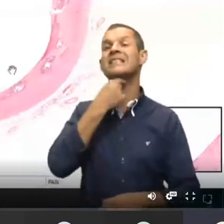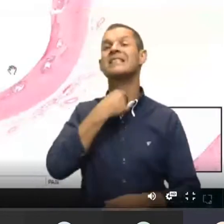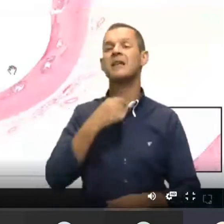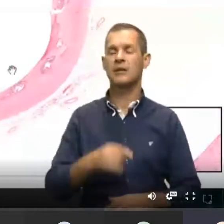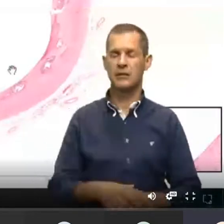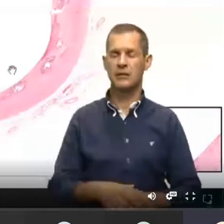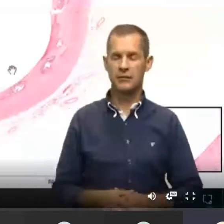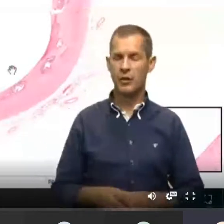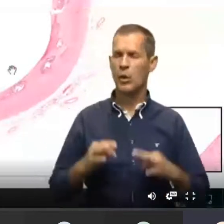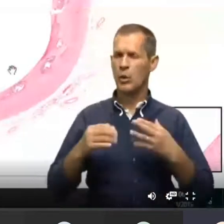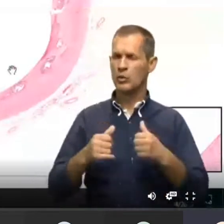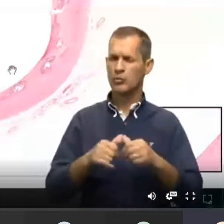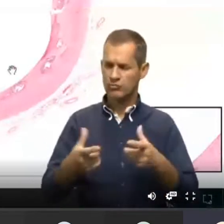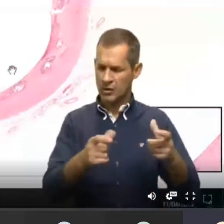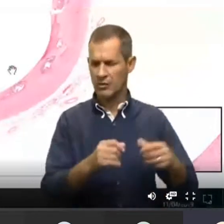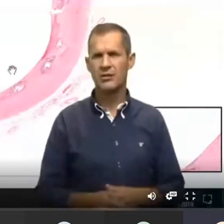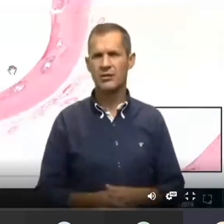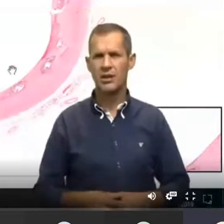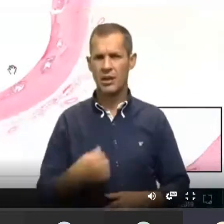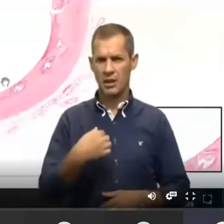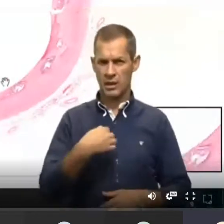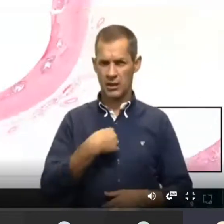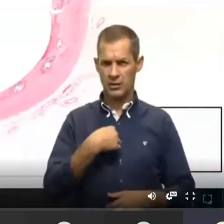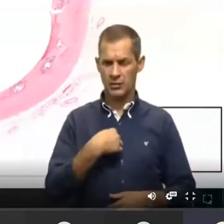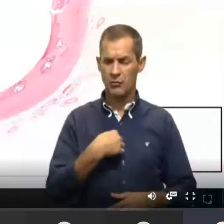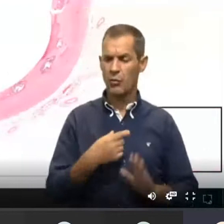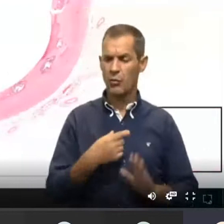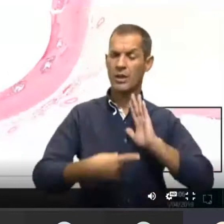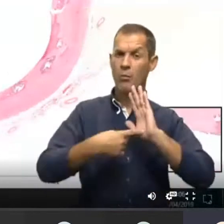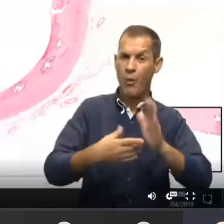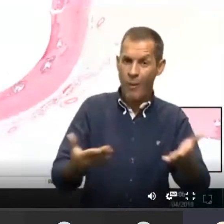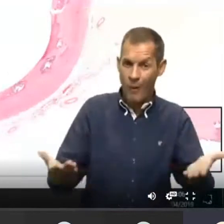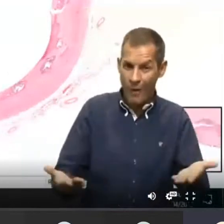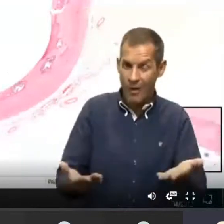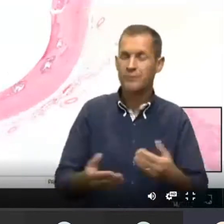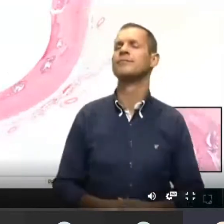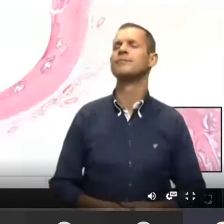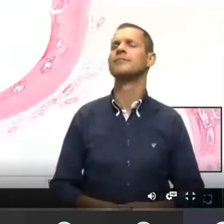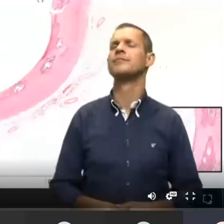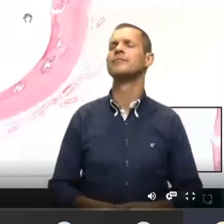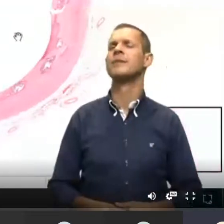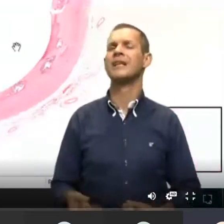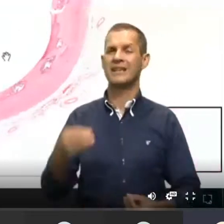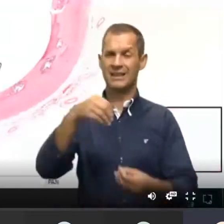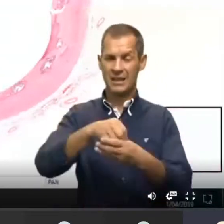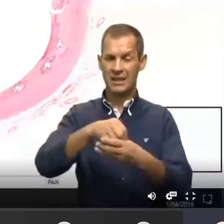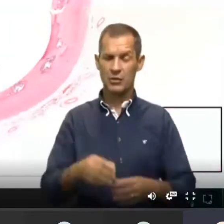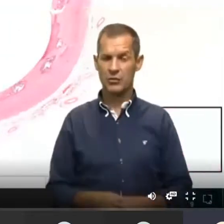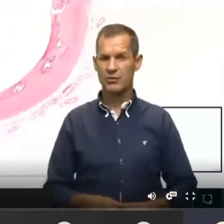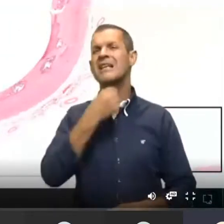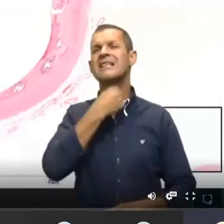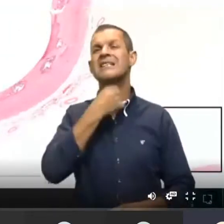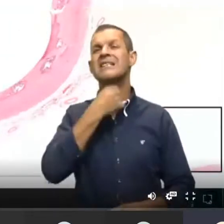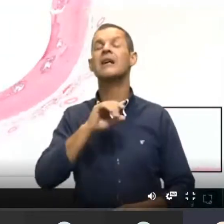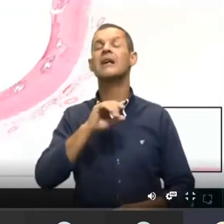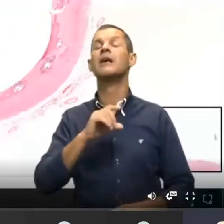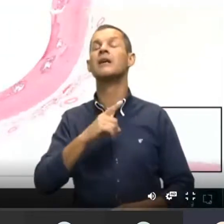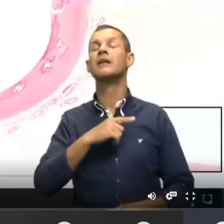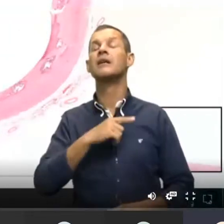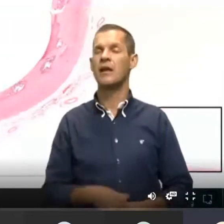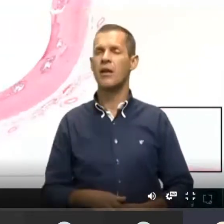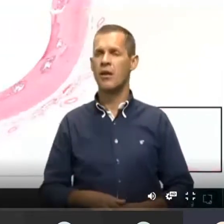né? Toda essa região que eu vou demonstrar agora é a parte interna da traqueia, é